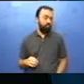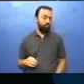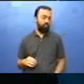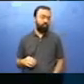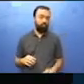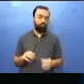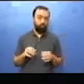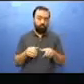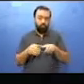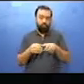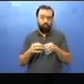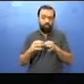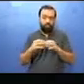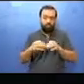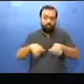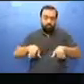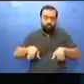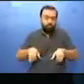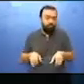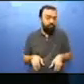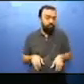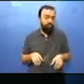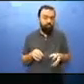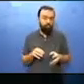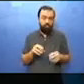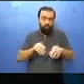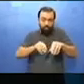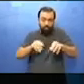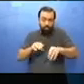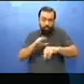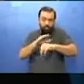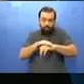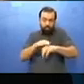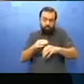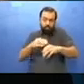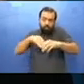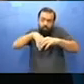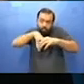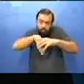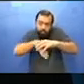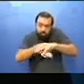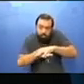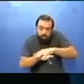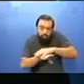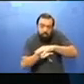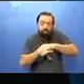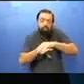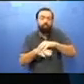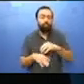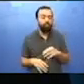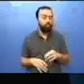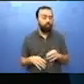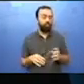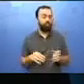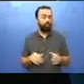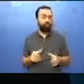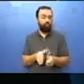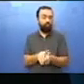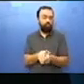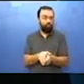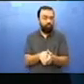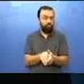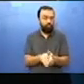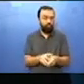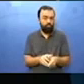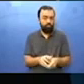na verdade, no período de incubação, os ovinhos ficam debaixo da areia. A tartaruga mãe, a fêmea